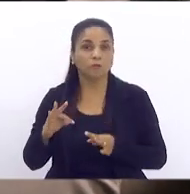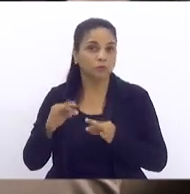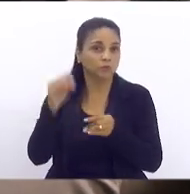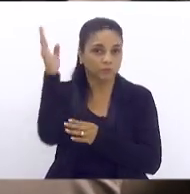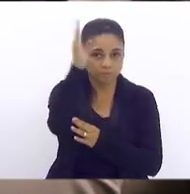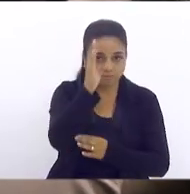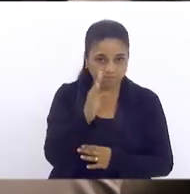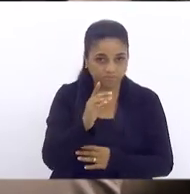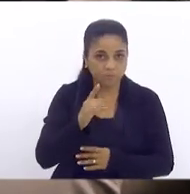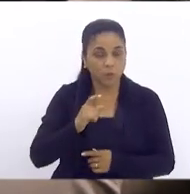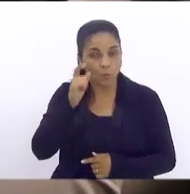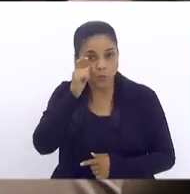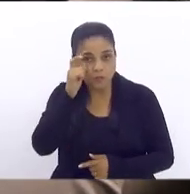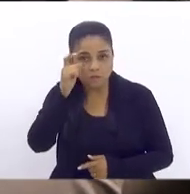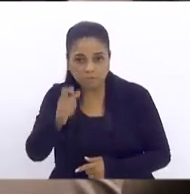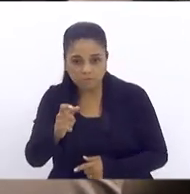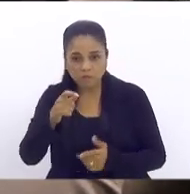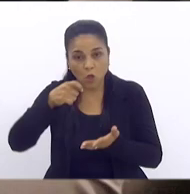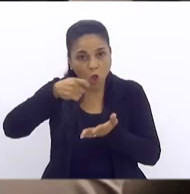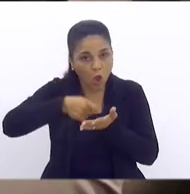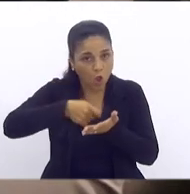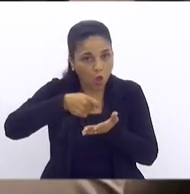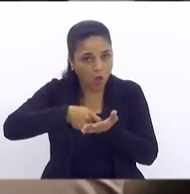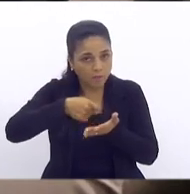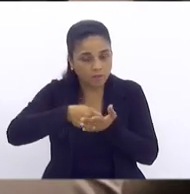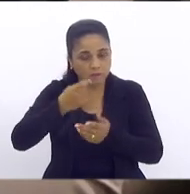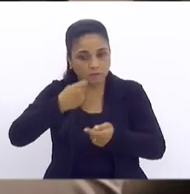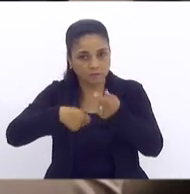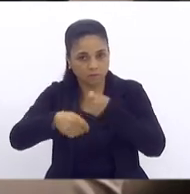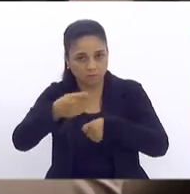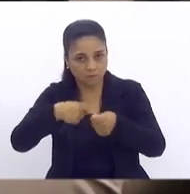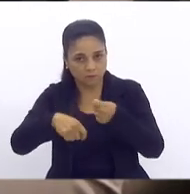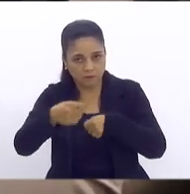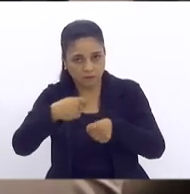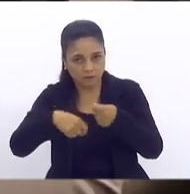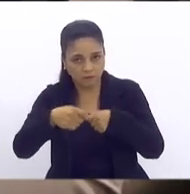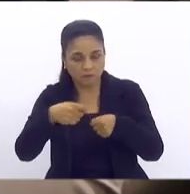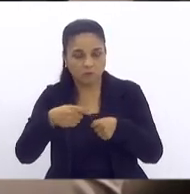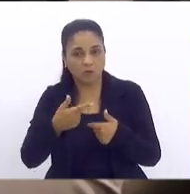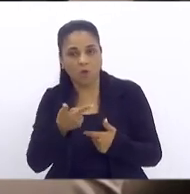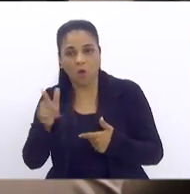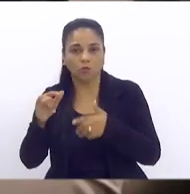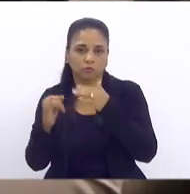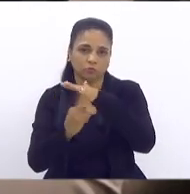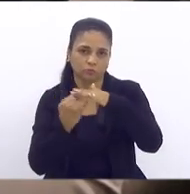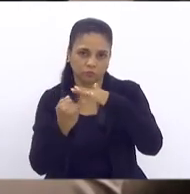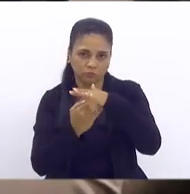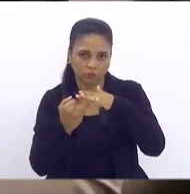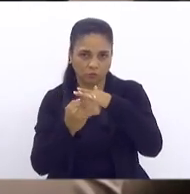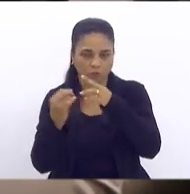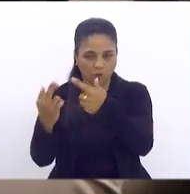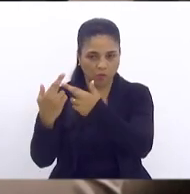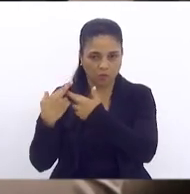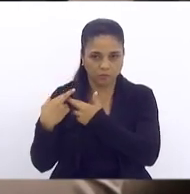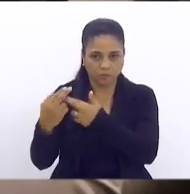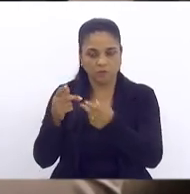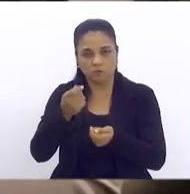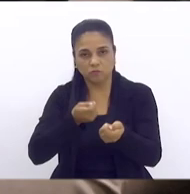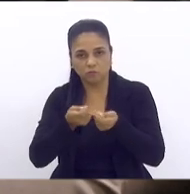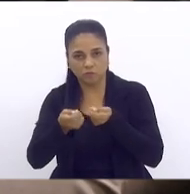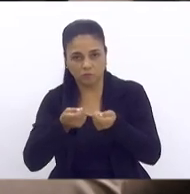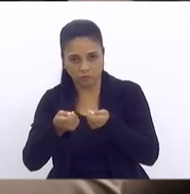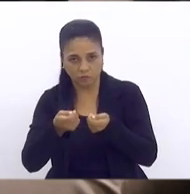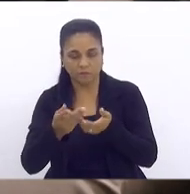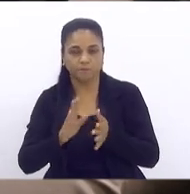eximirá o interessado das demais obrigações administrativas perante demais órgãos responsáveis de controle da atividade em